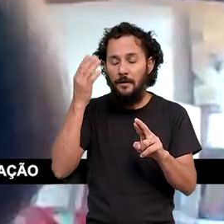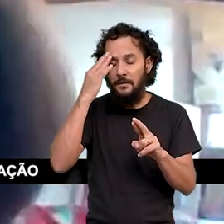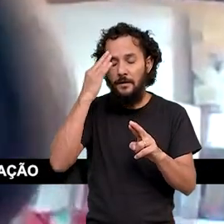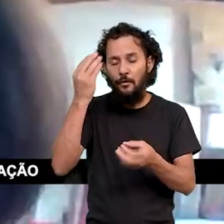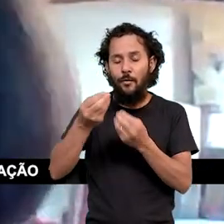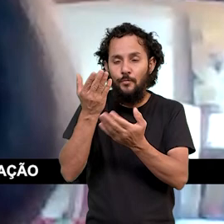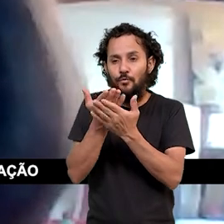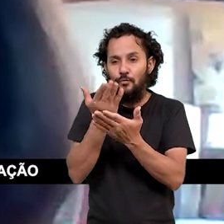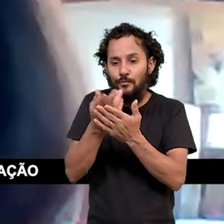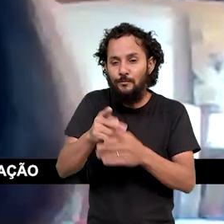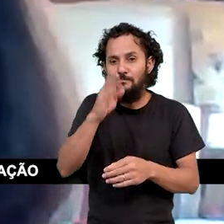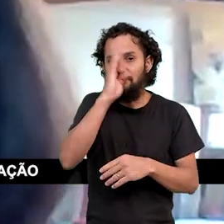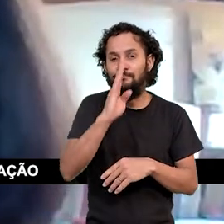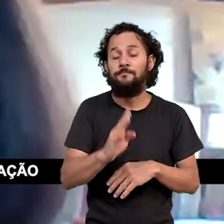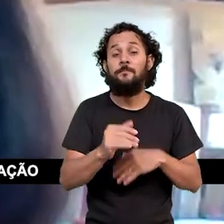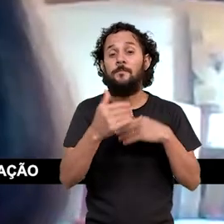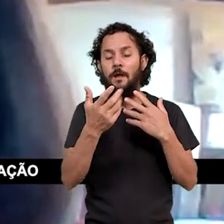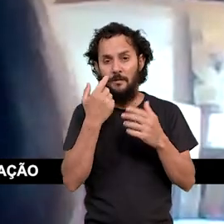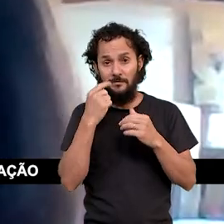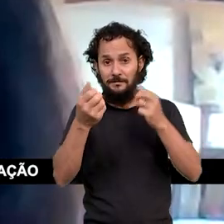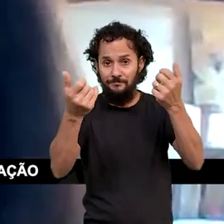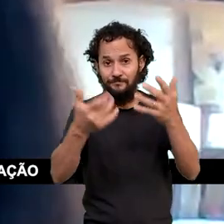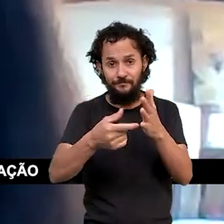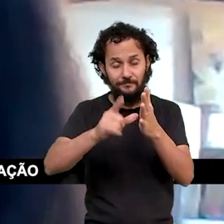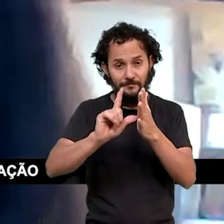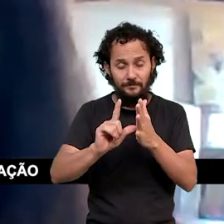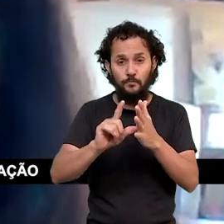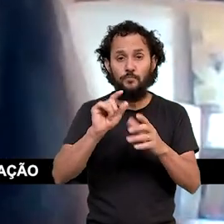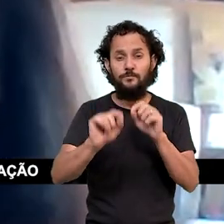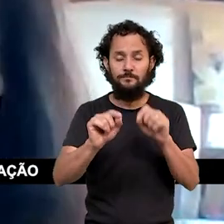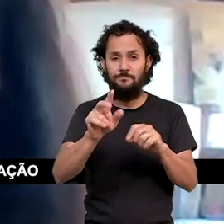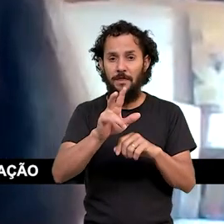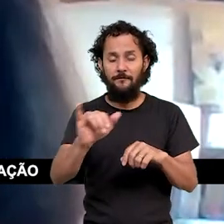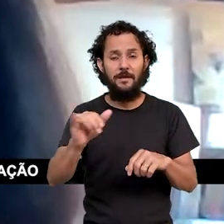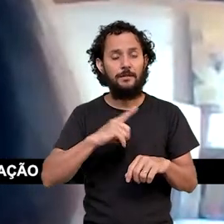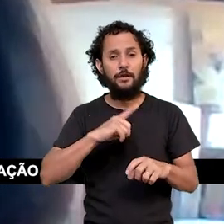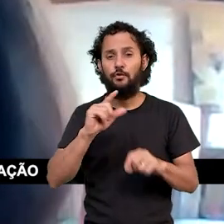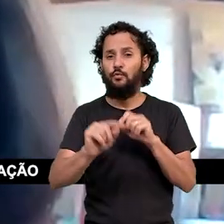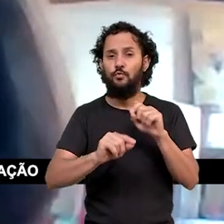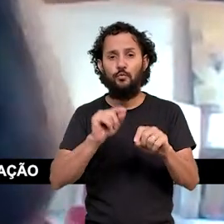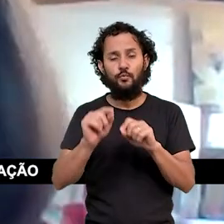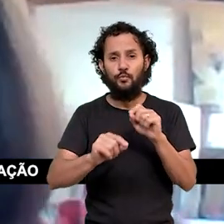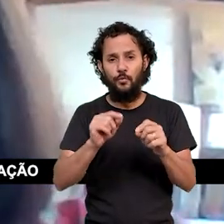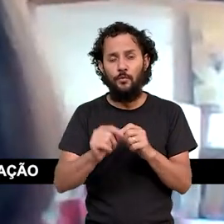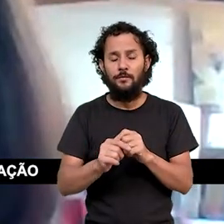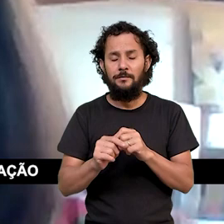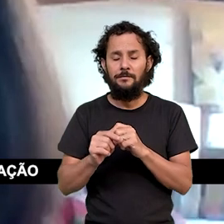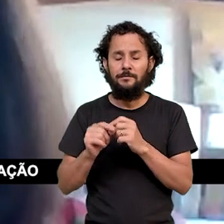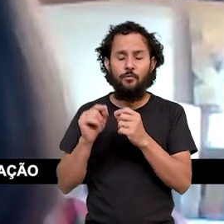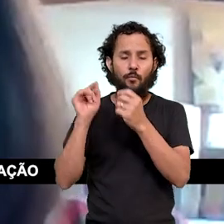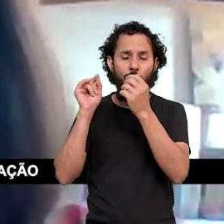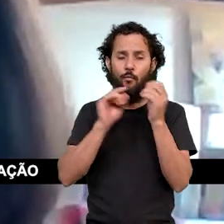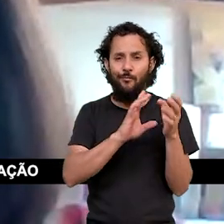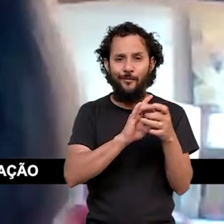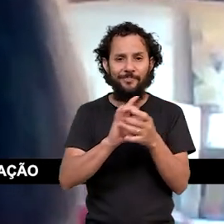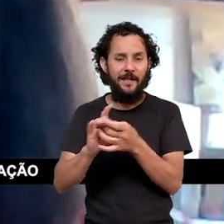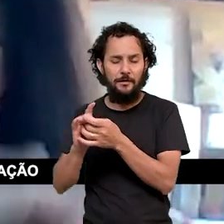infância no Brasil. Como eu disse para vocês, nós vamos ter aí um contexto em